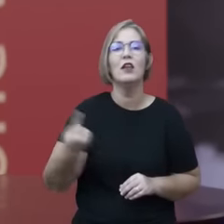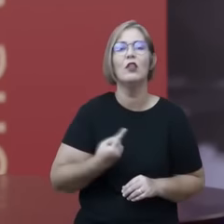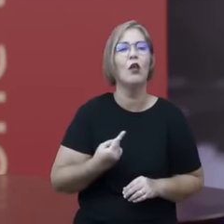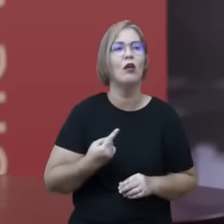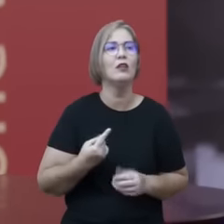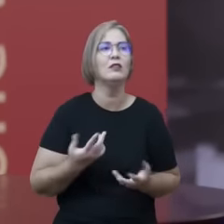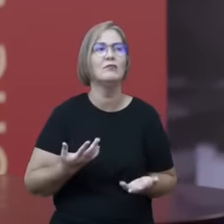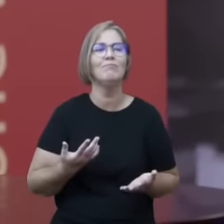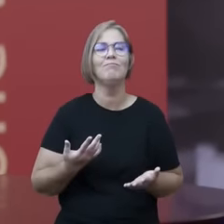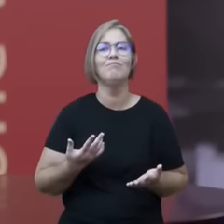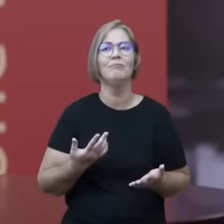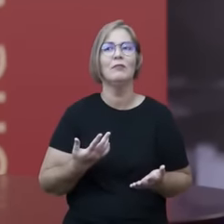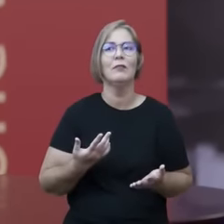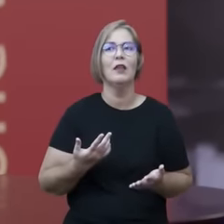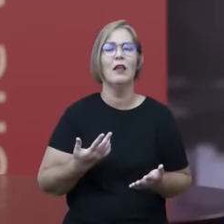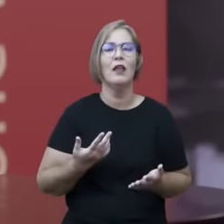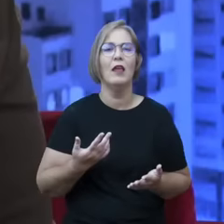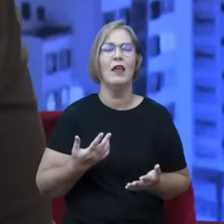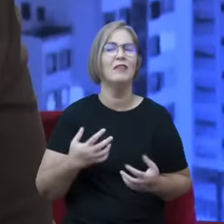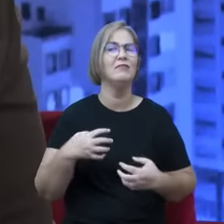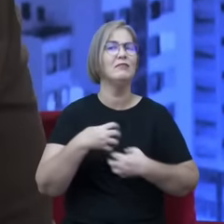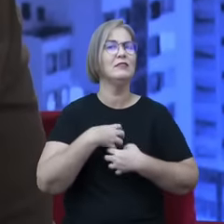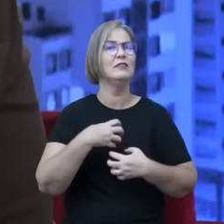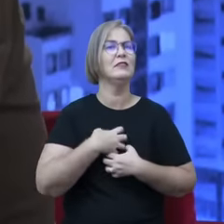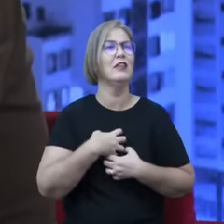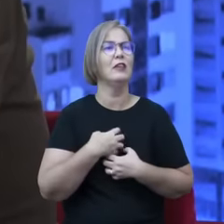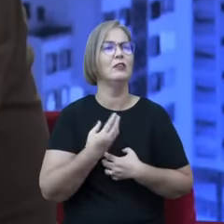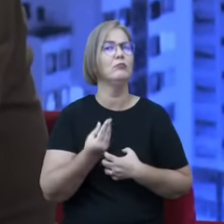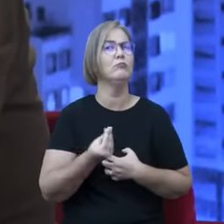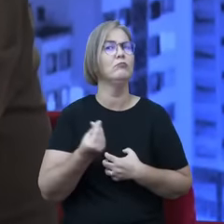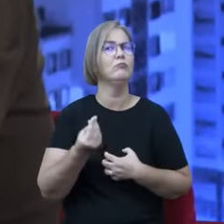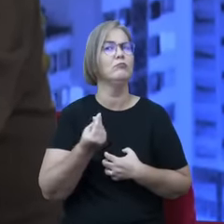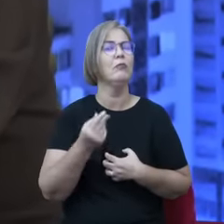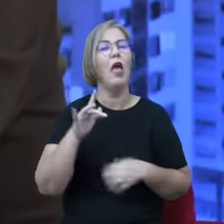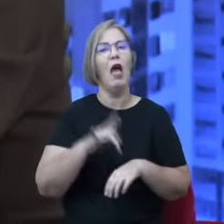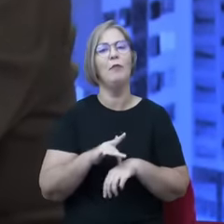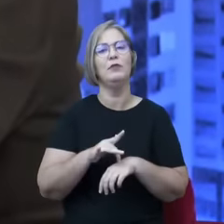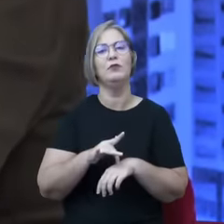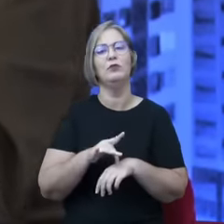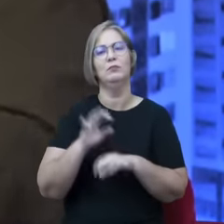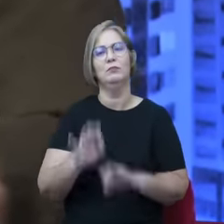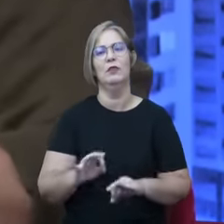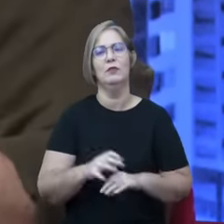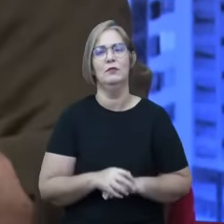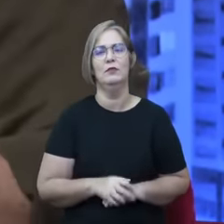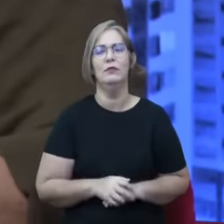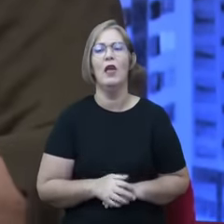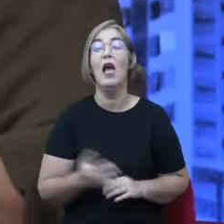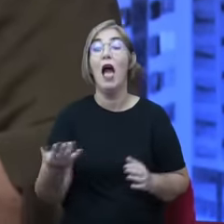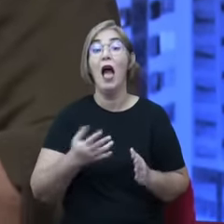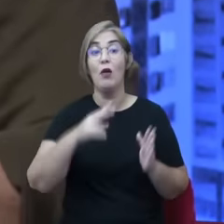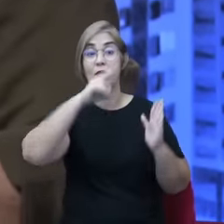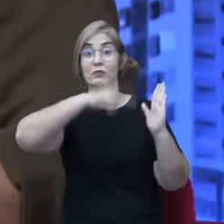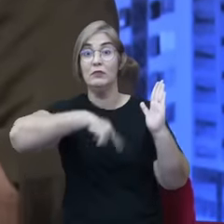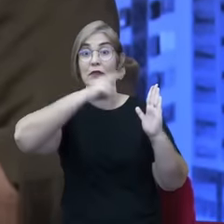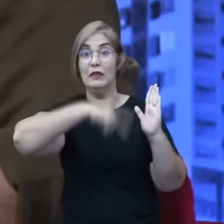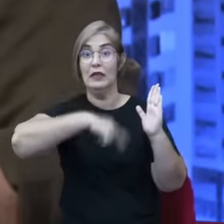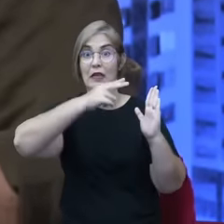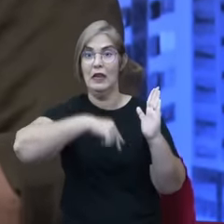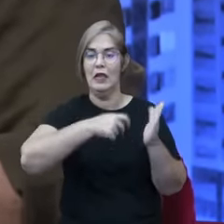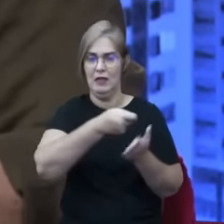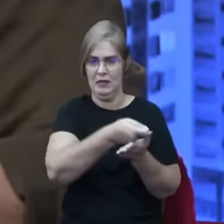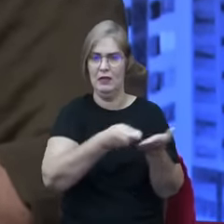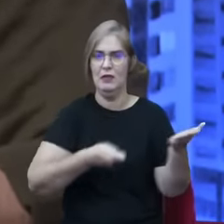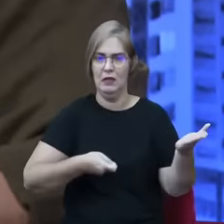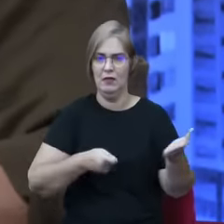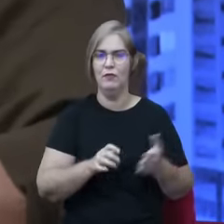primeiro momento diante desse primeiro sentido de absurdo. Vamos agora ouvir esses trechinhos. Então, na primeira leitura